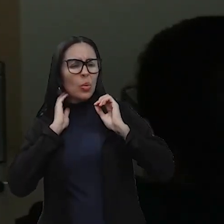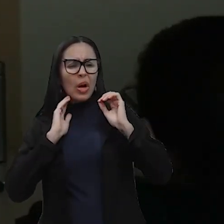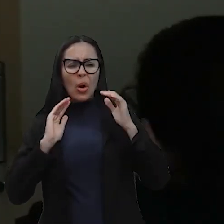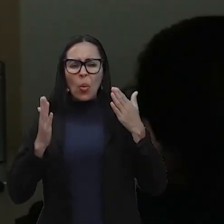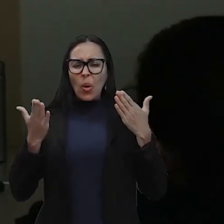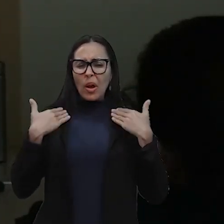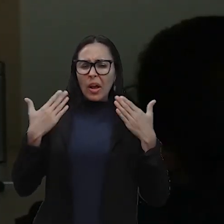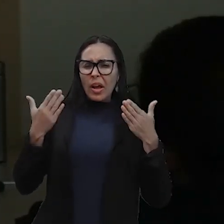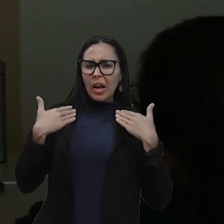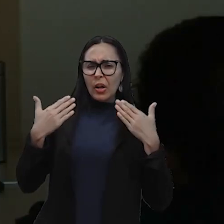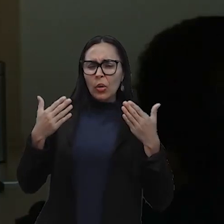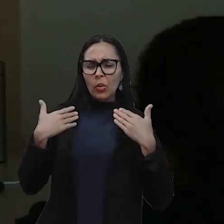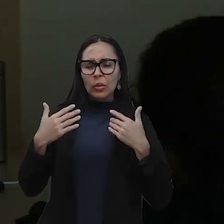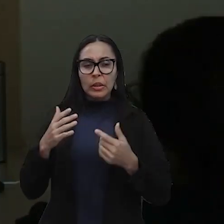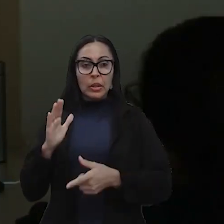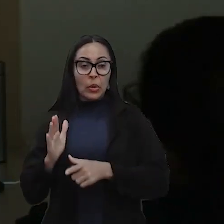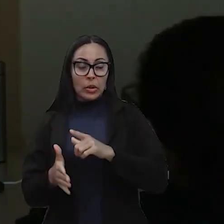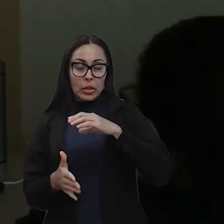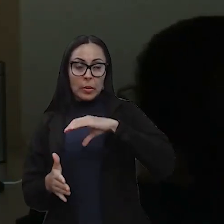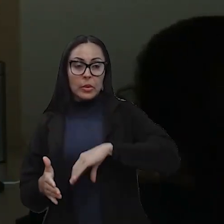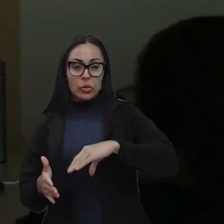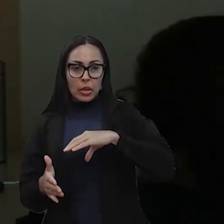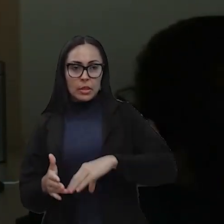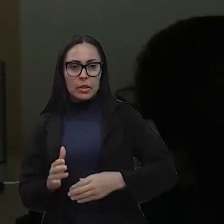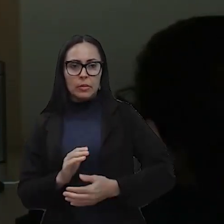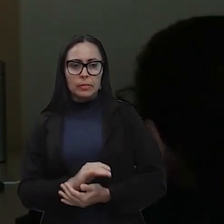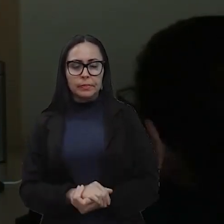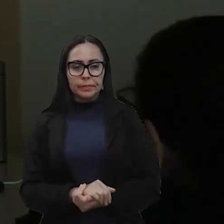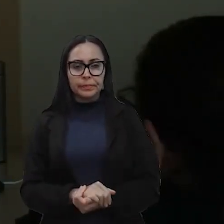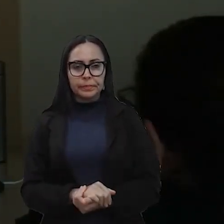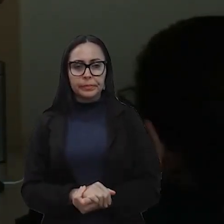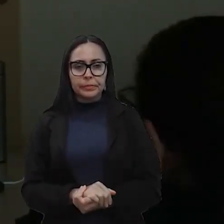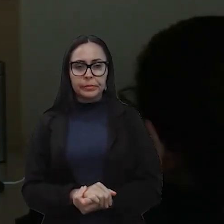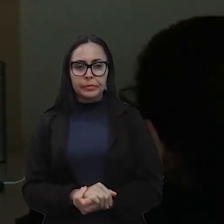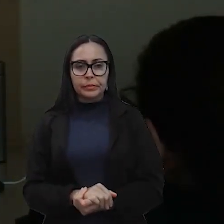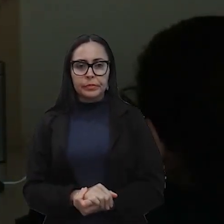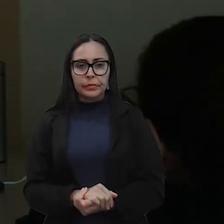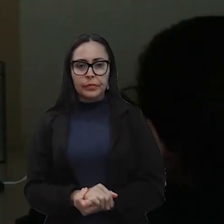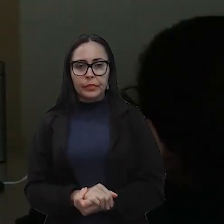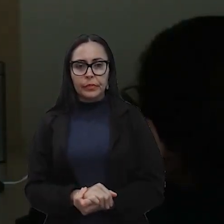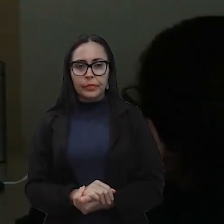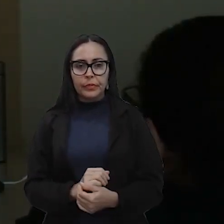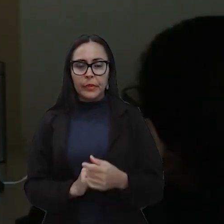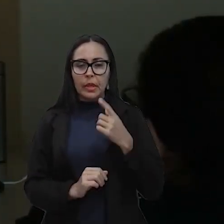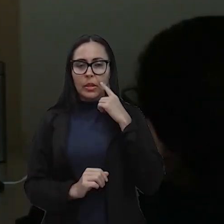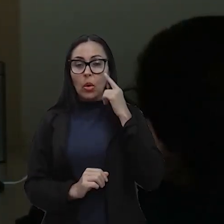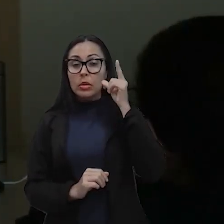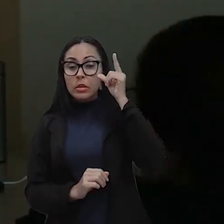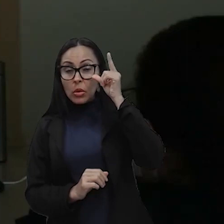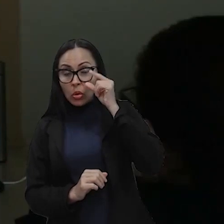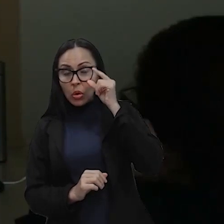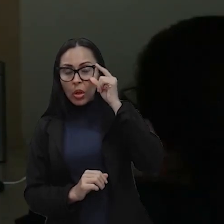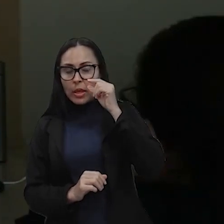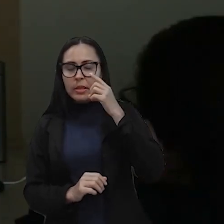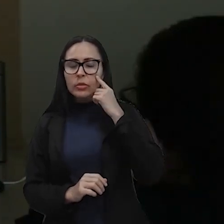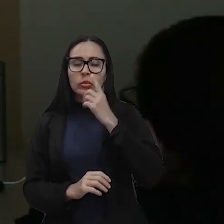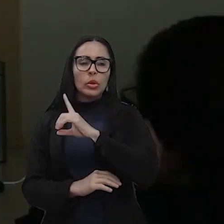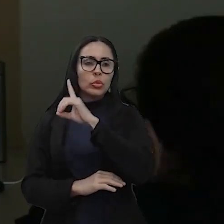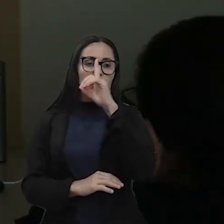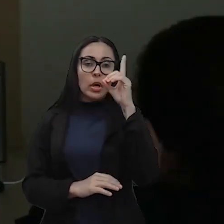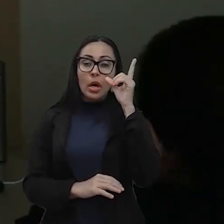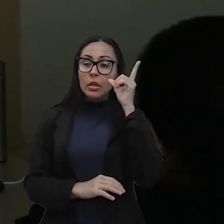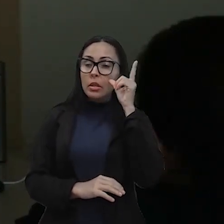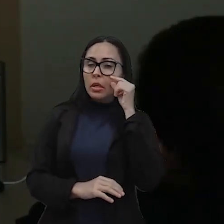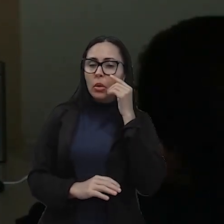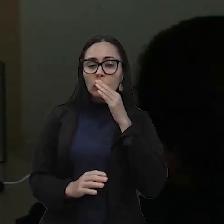da menstruação ir embora. Sonolência de dia, é um sono que bate do nada, não consegue ouvir